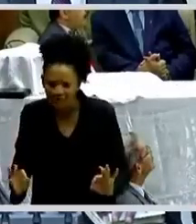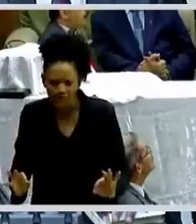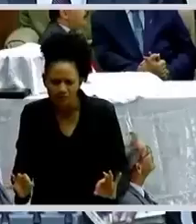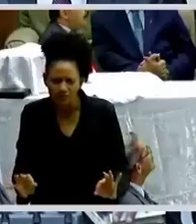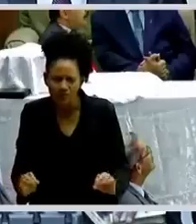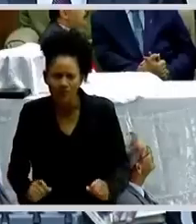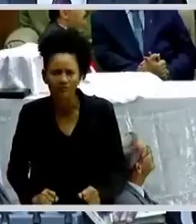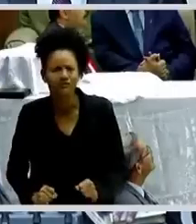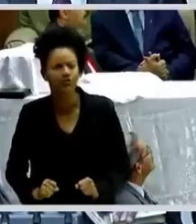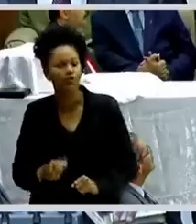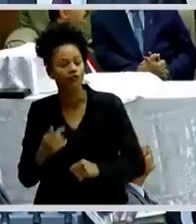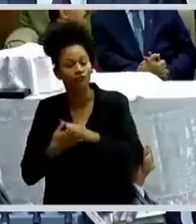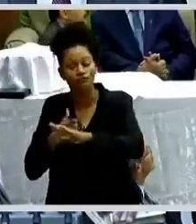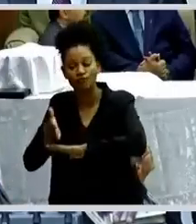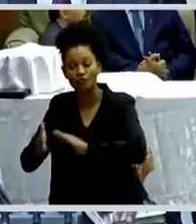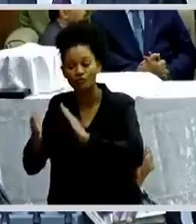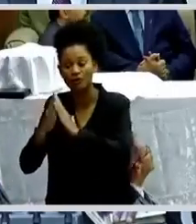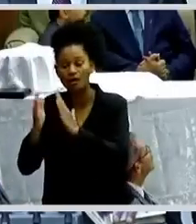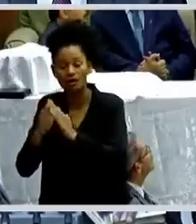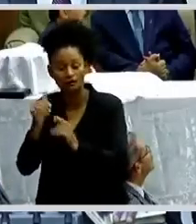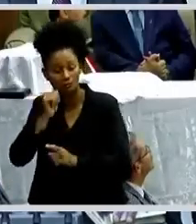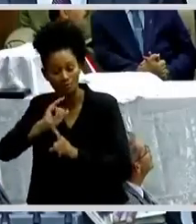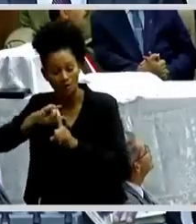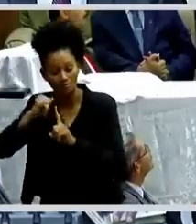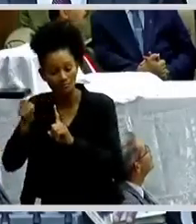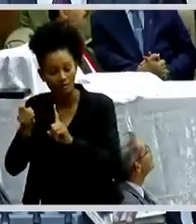vou na casa de Isabel saber se é verdade.